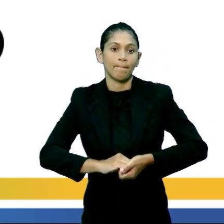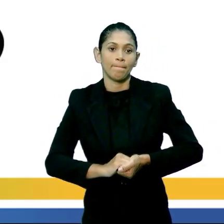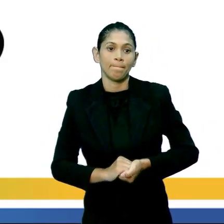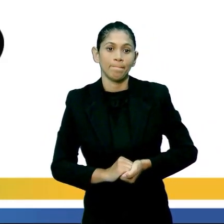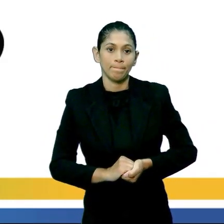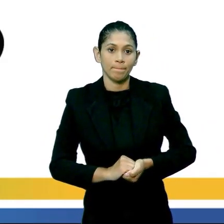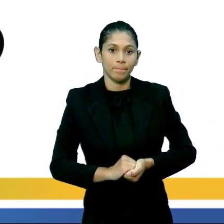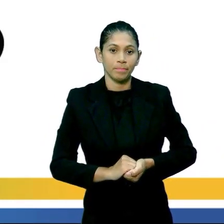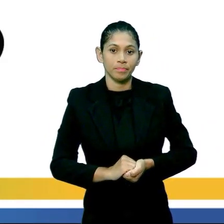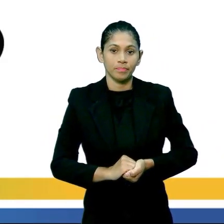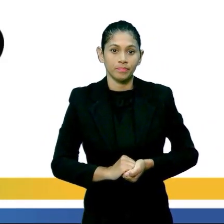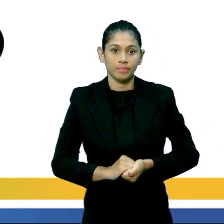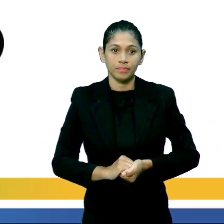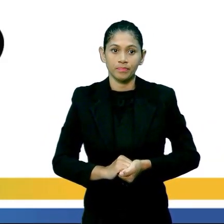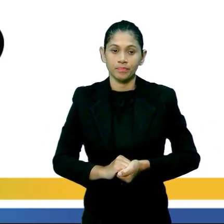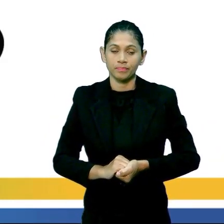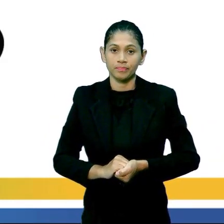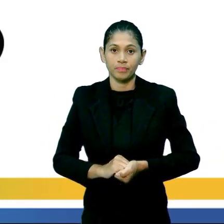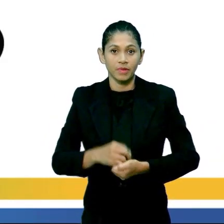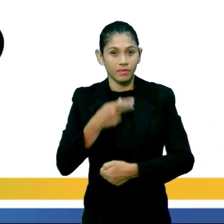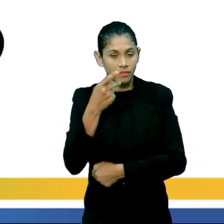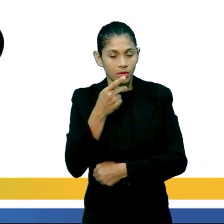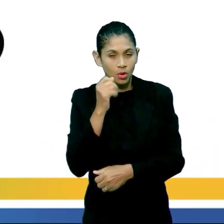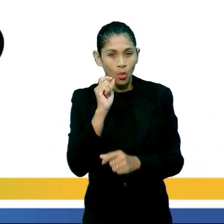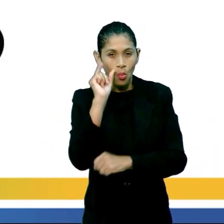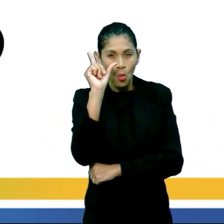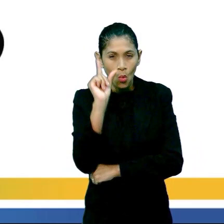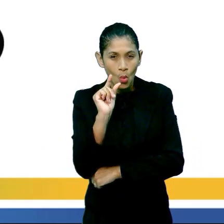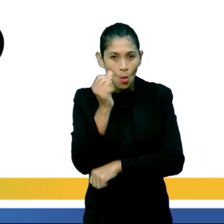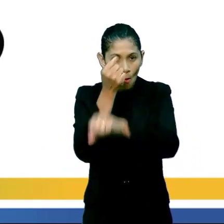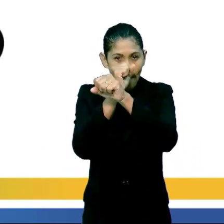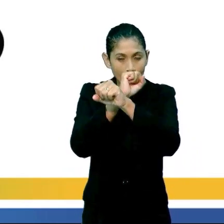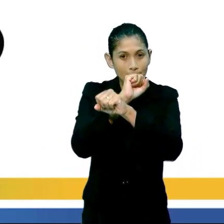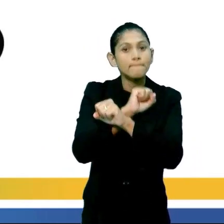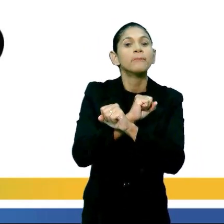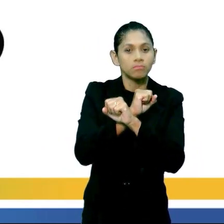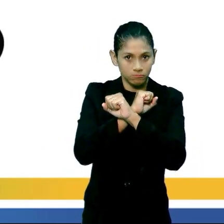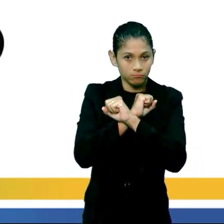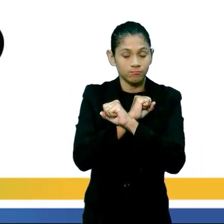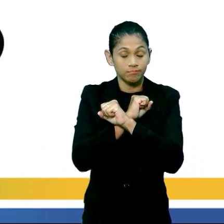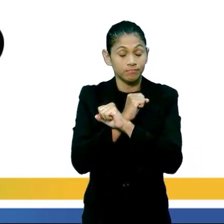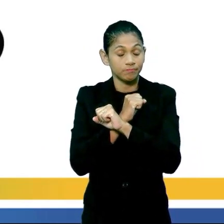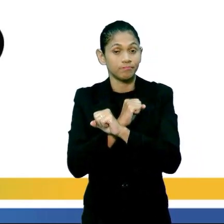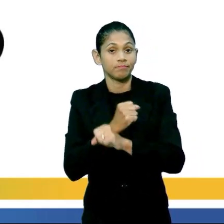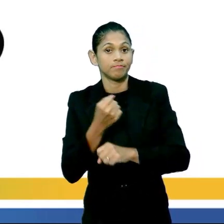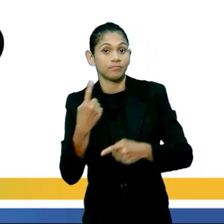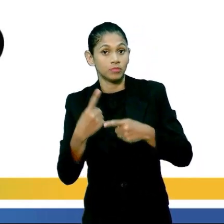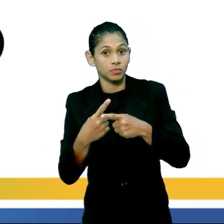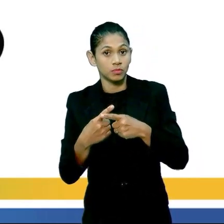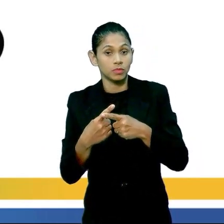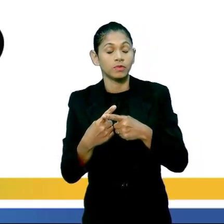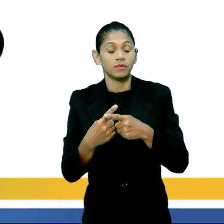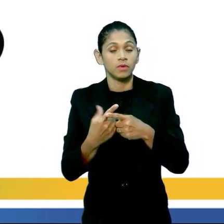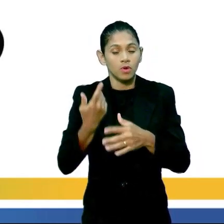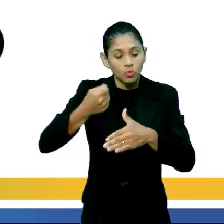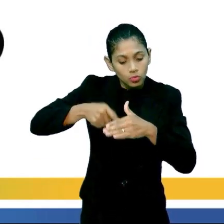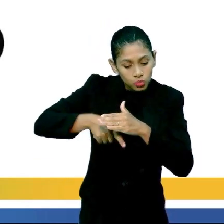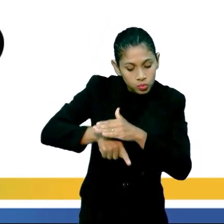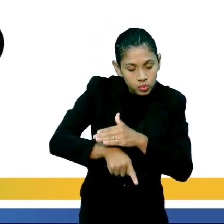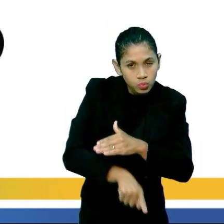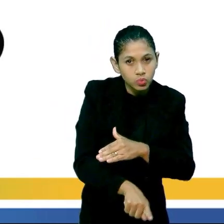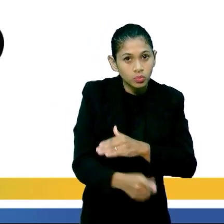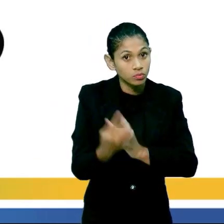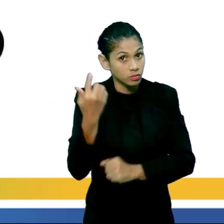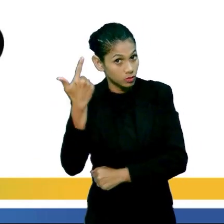fatores. Vamos falar um pouquinho da escravidão, né? Que não dá pra gente ignorar esse tema. Vamos aprofundar em outra aula, teremos uma